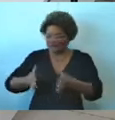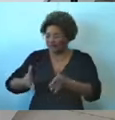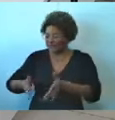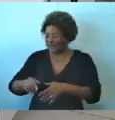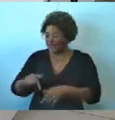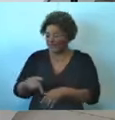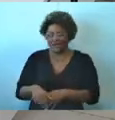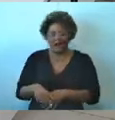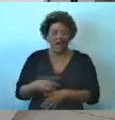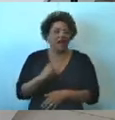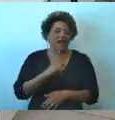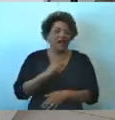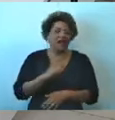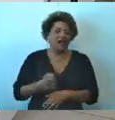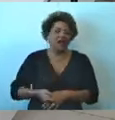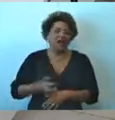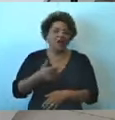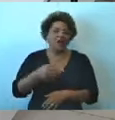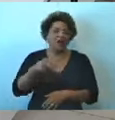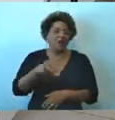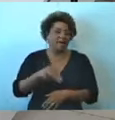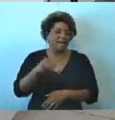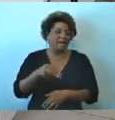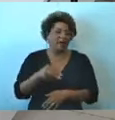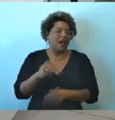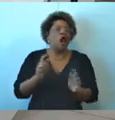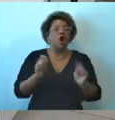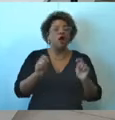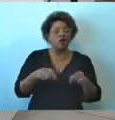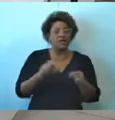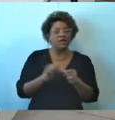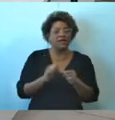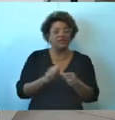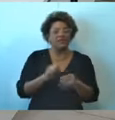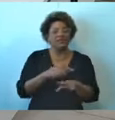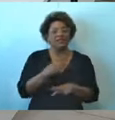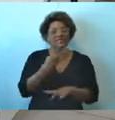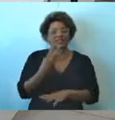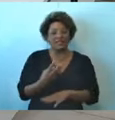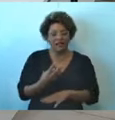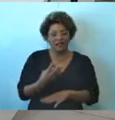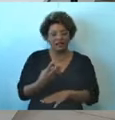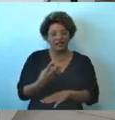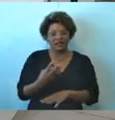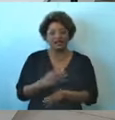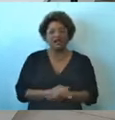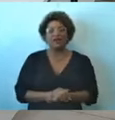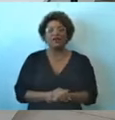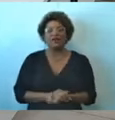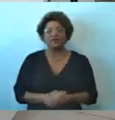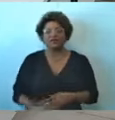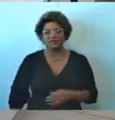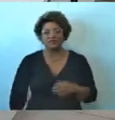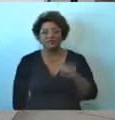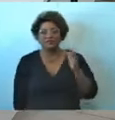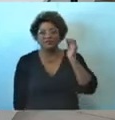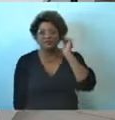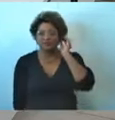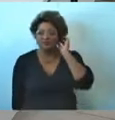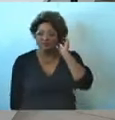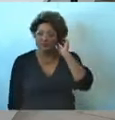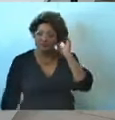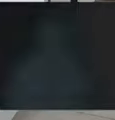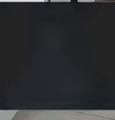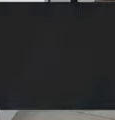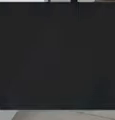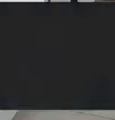pista. Você consegue pôr 4 faixas de 3, e depois, mas para as pessoas, na hora que está desenvolvendo velocidade,